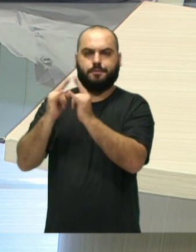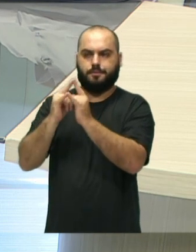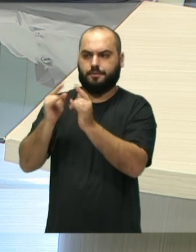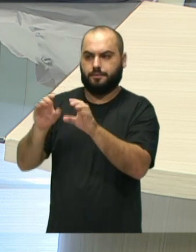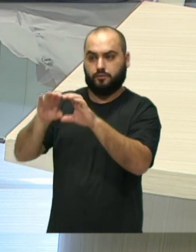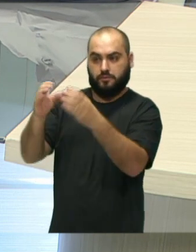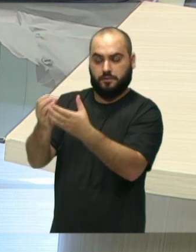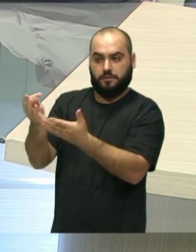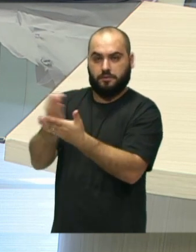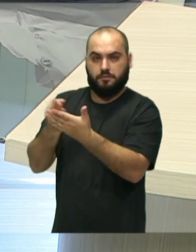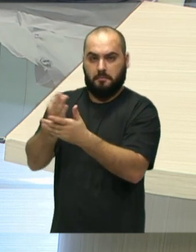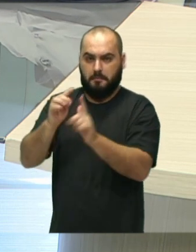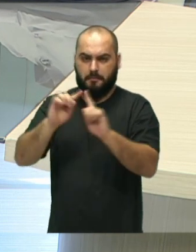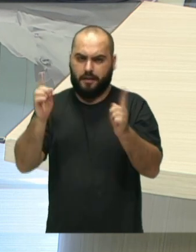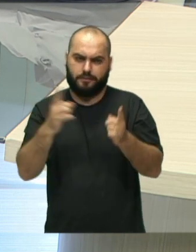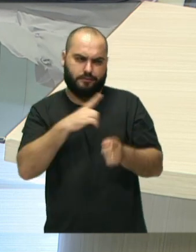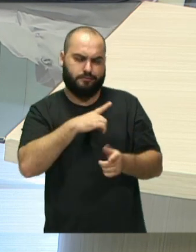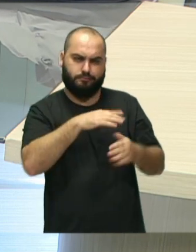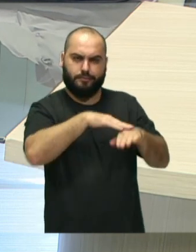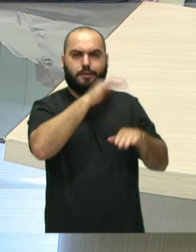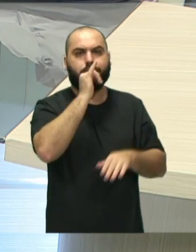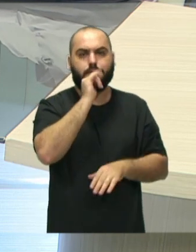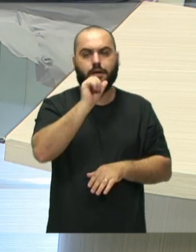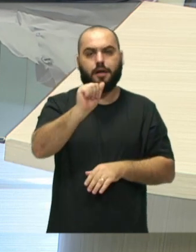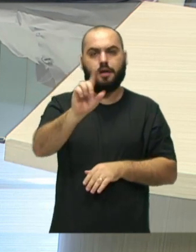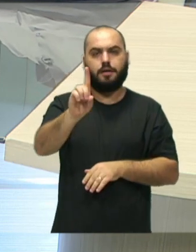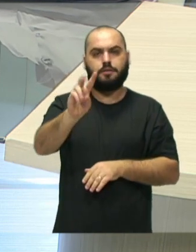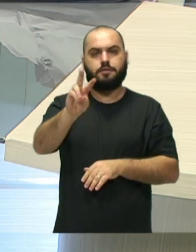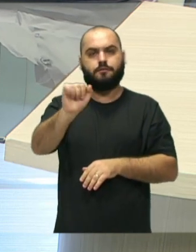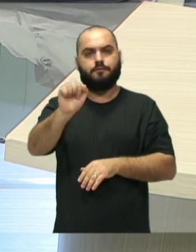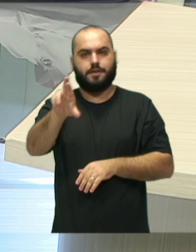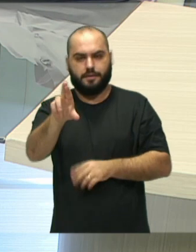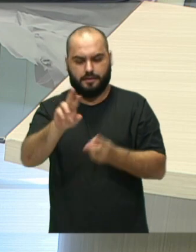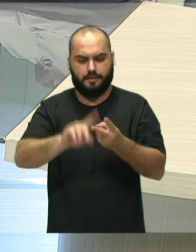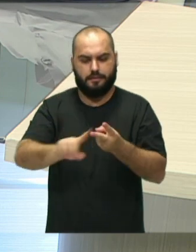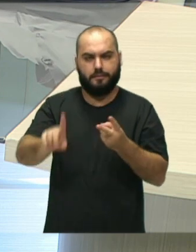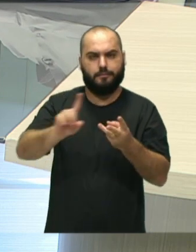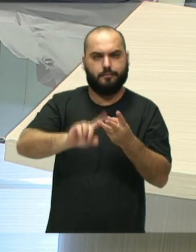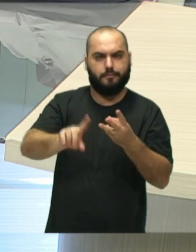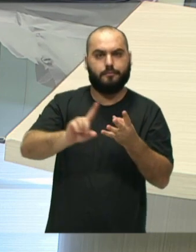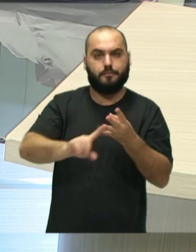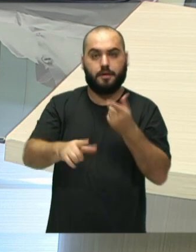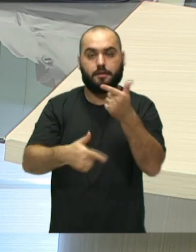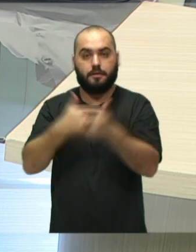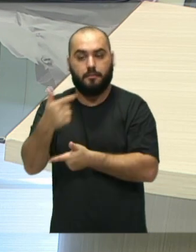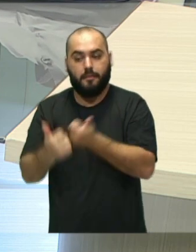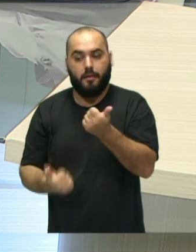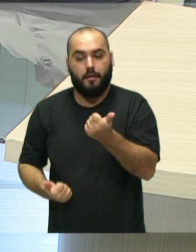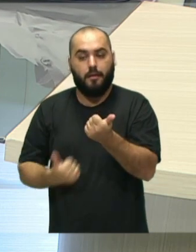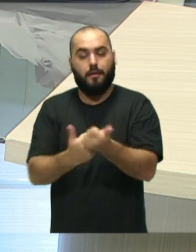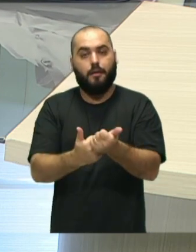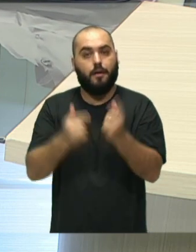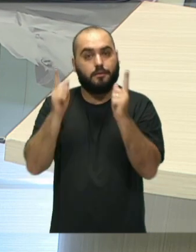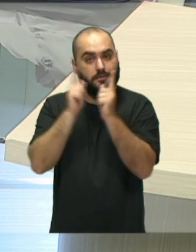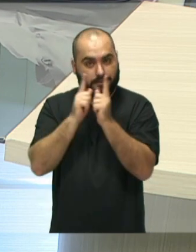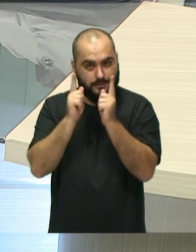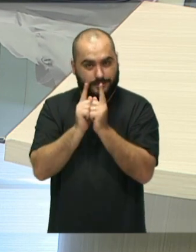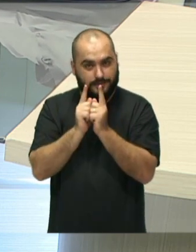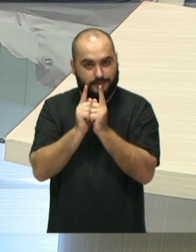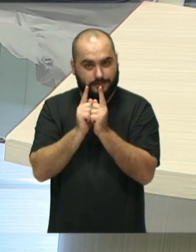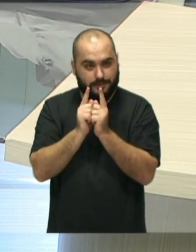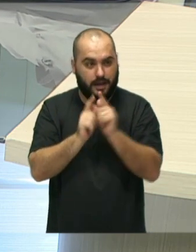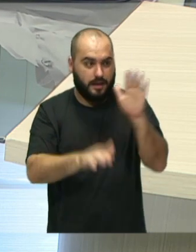terapêuticas mas outras como a própria de vir tem várias entidades que acabam prestando um suporte para atendimento que